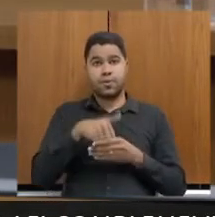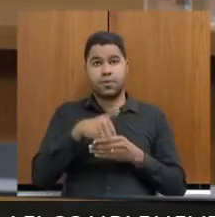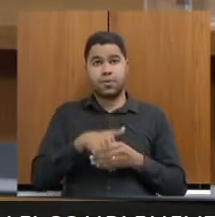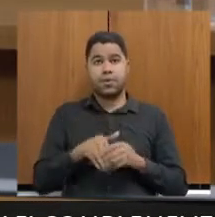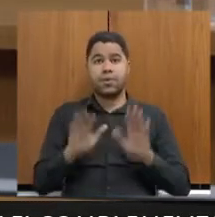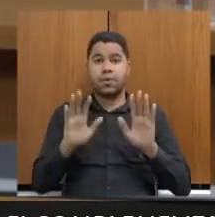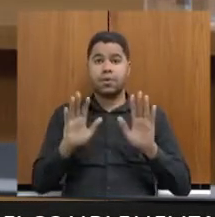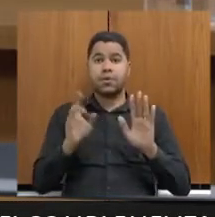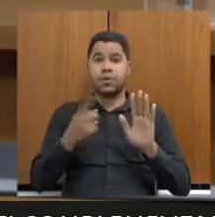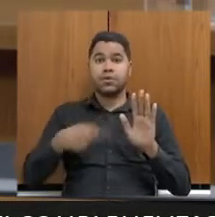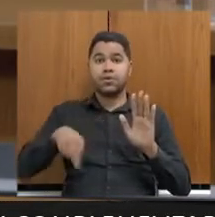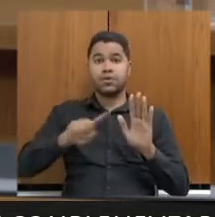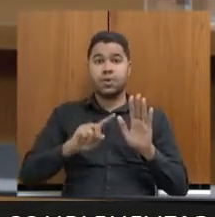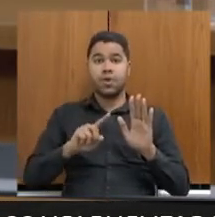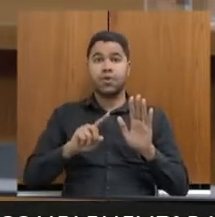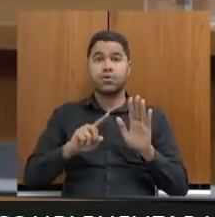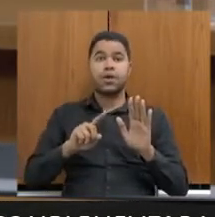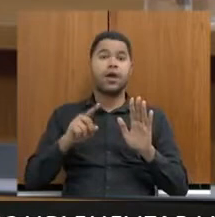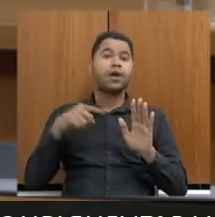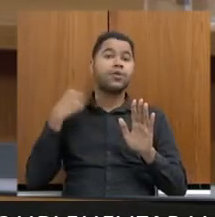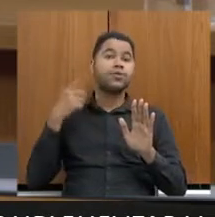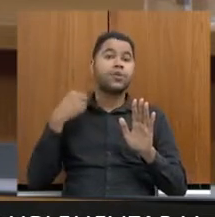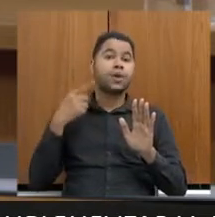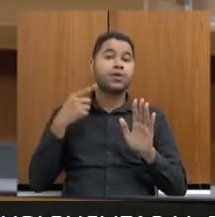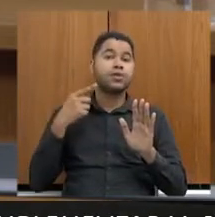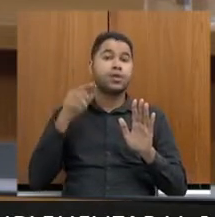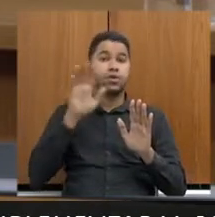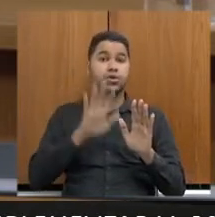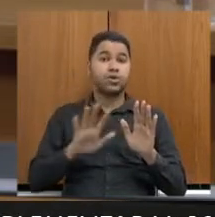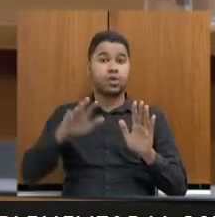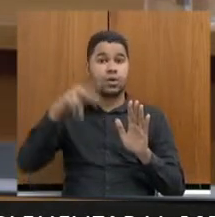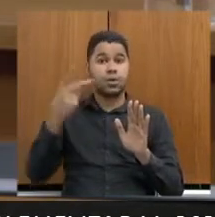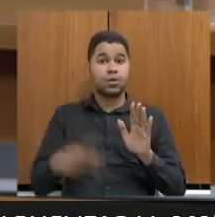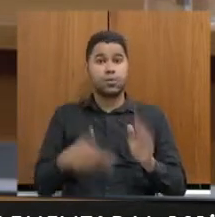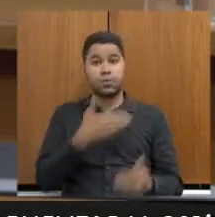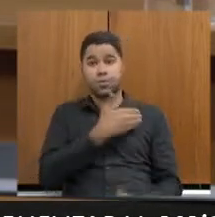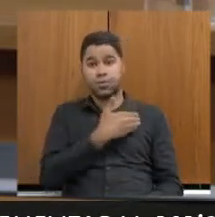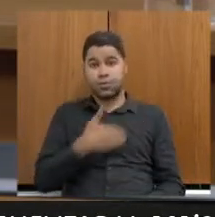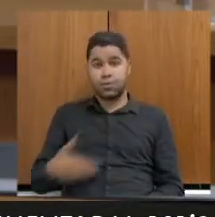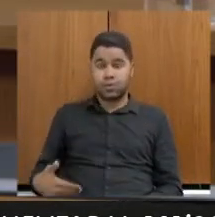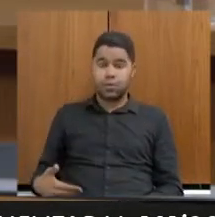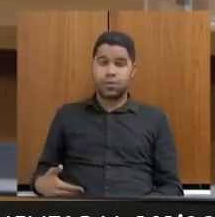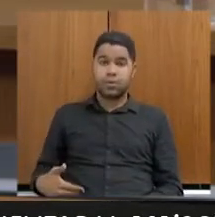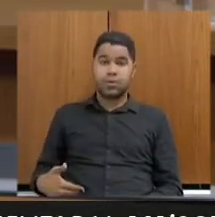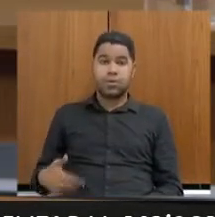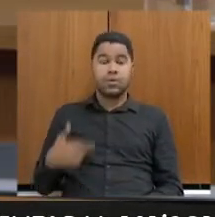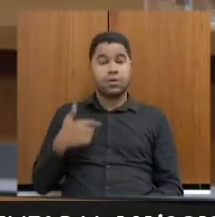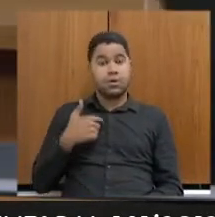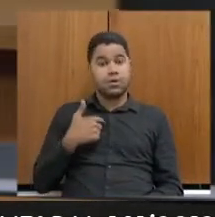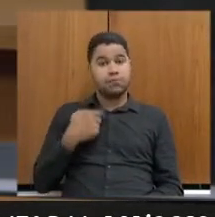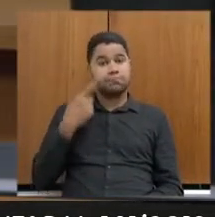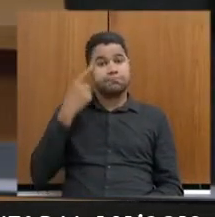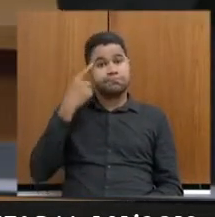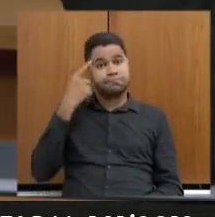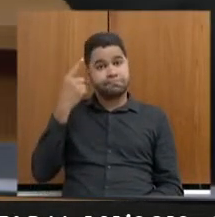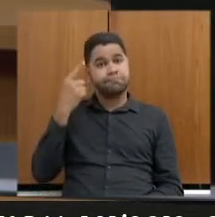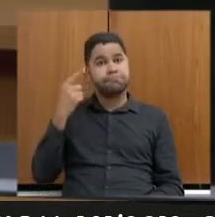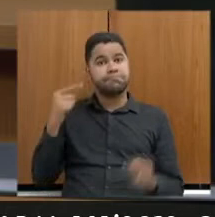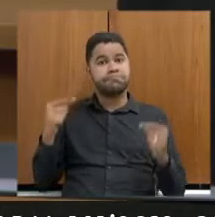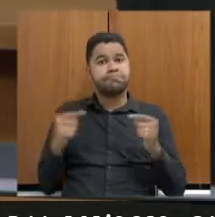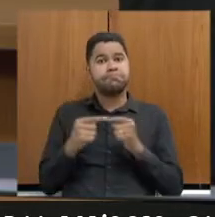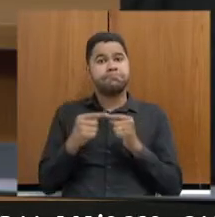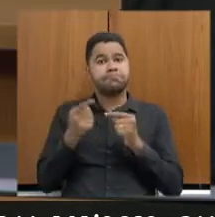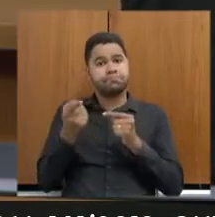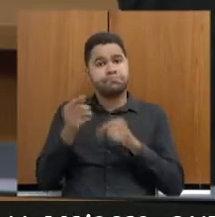só que a nossa advocacia-geral do estado aqui na eu acho que E aí